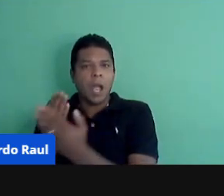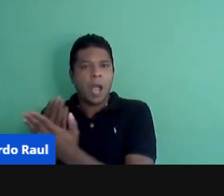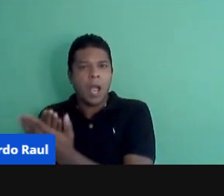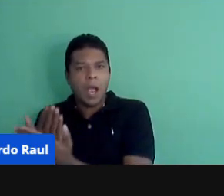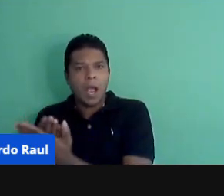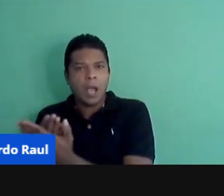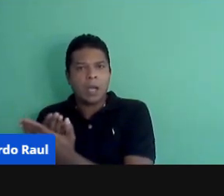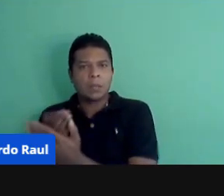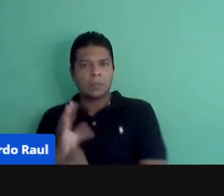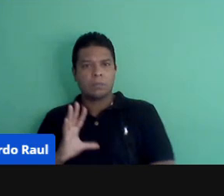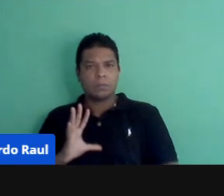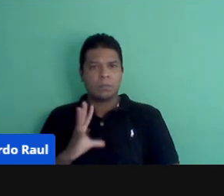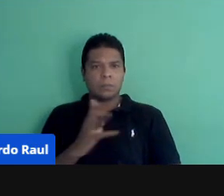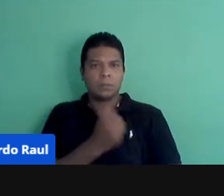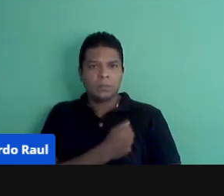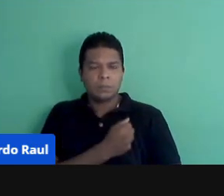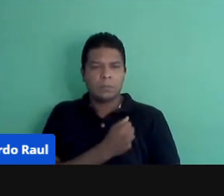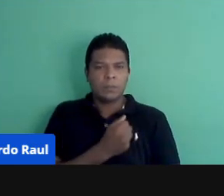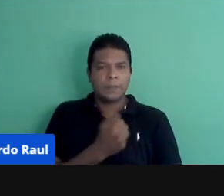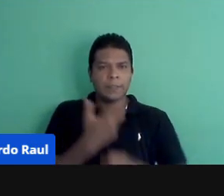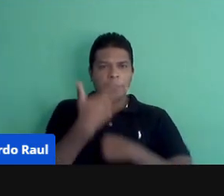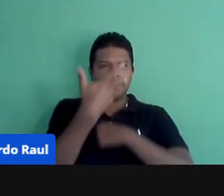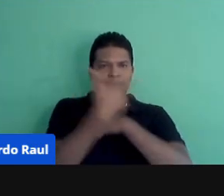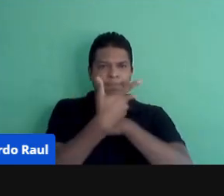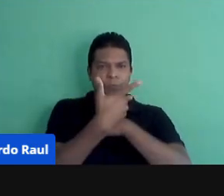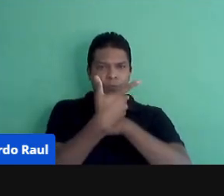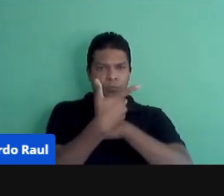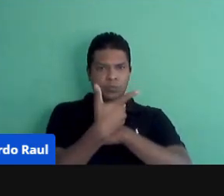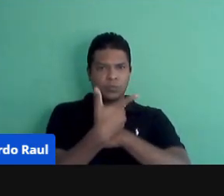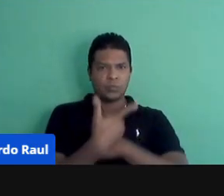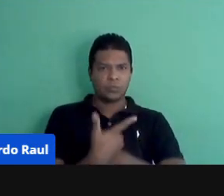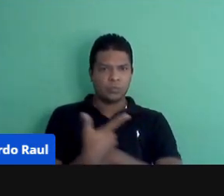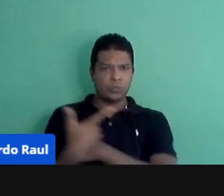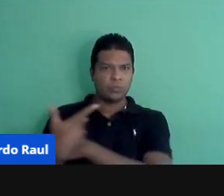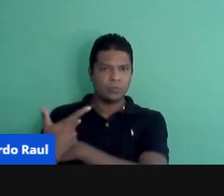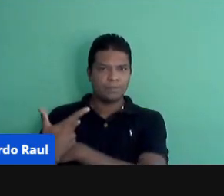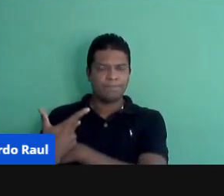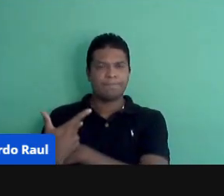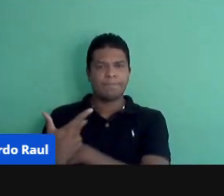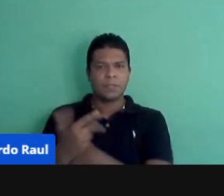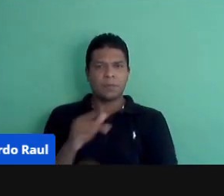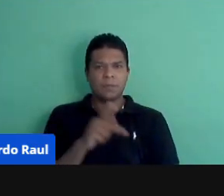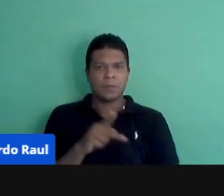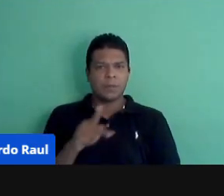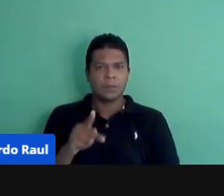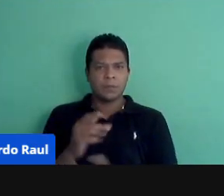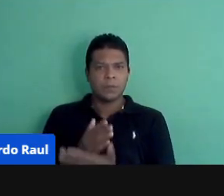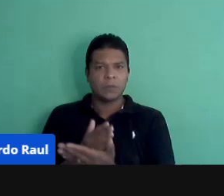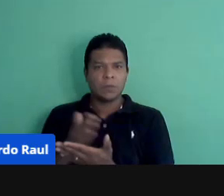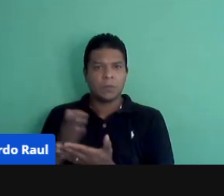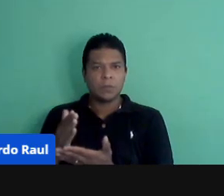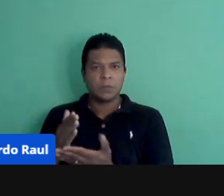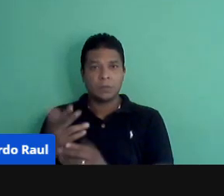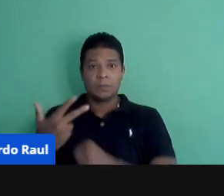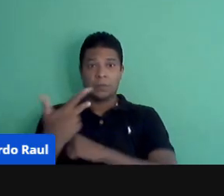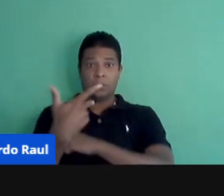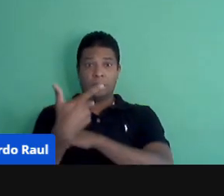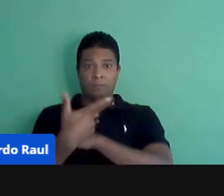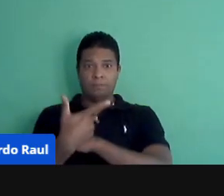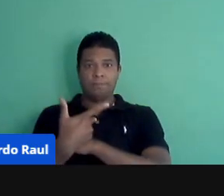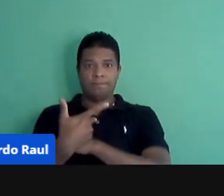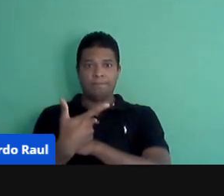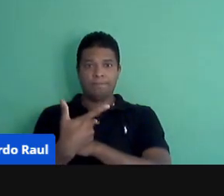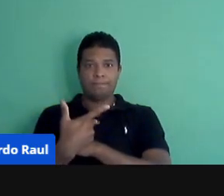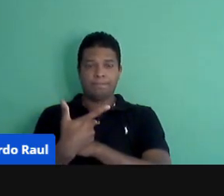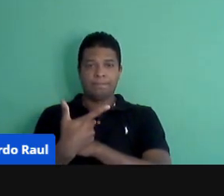recebida, né, porque, de certa forma, o professor, a partir do momento que produz um vídeo, e